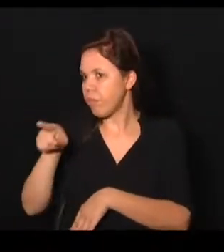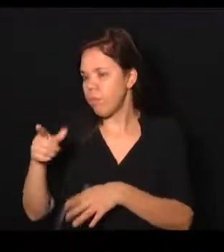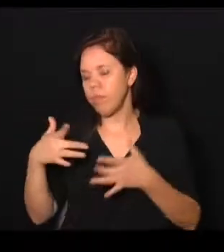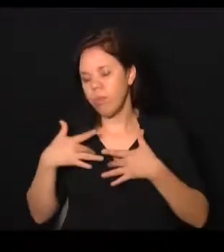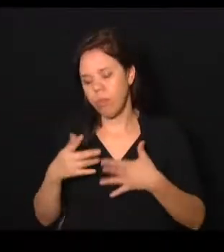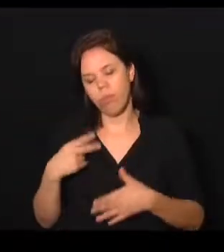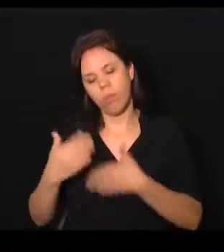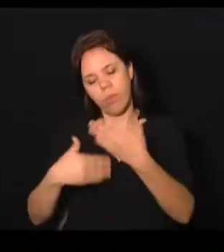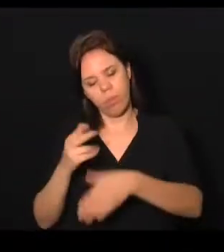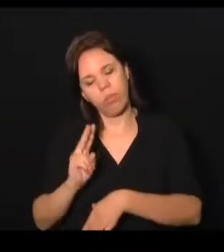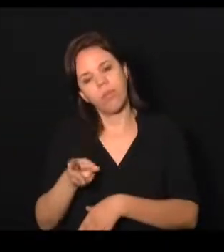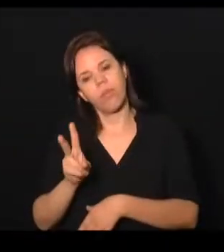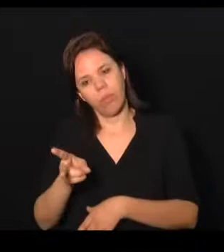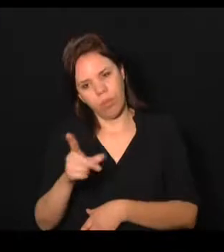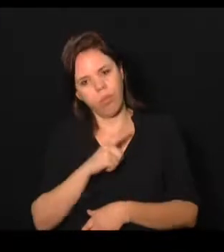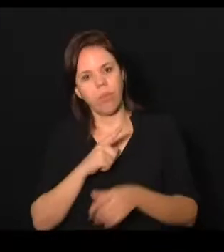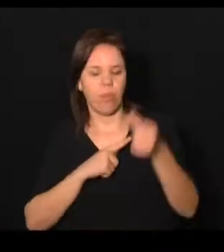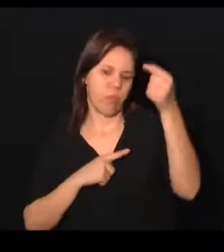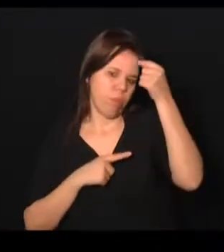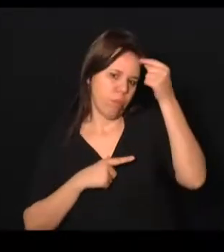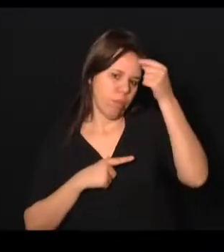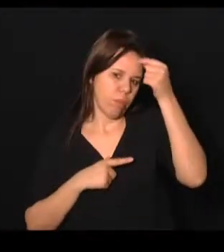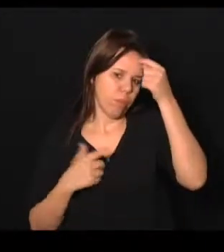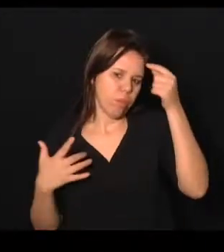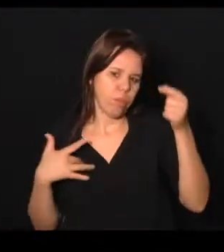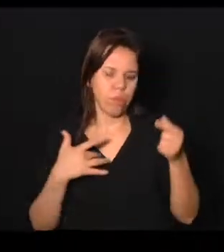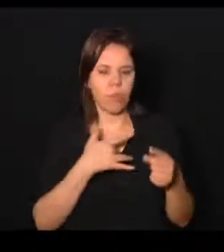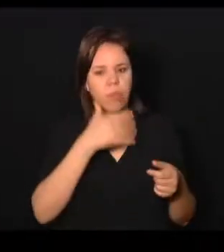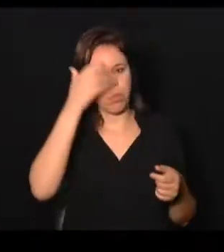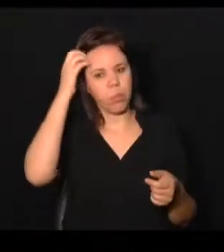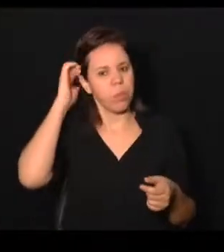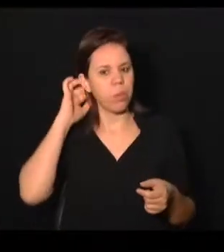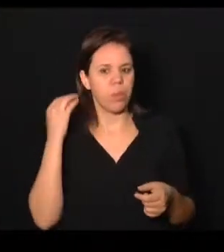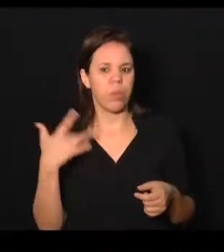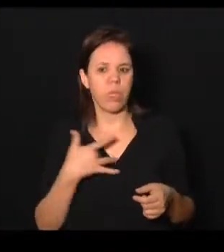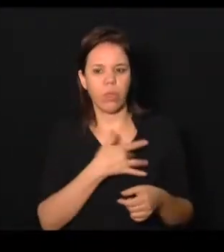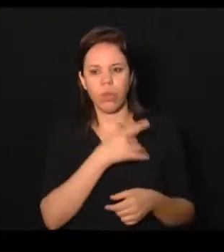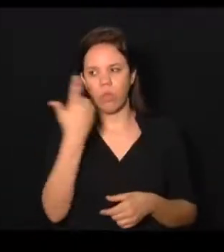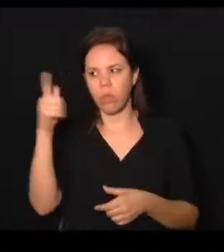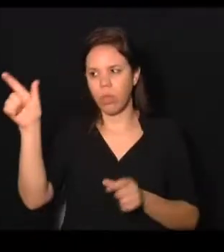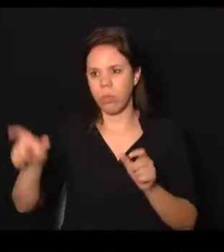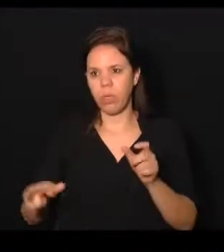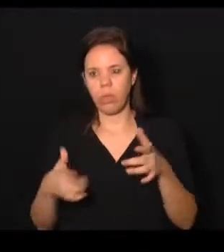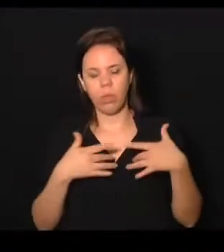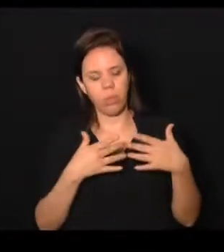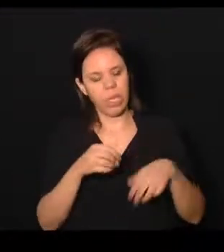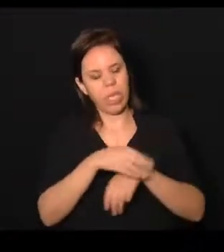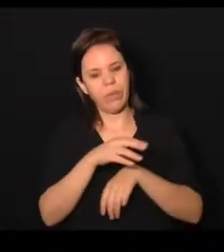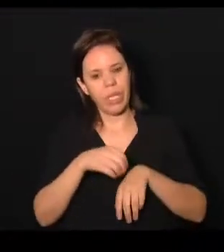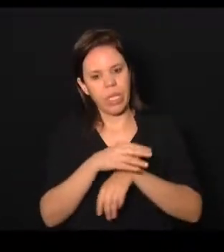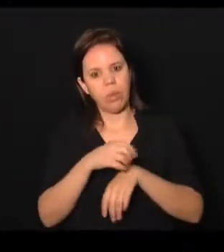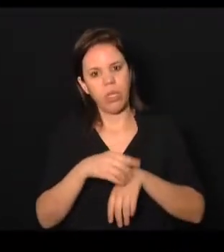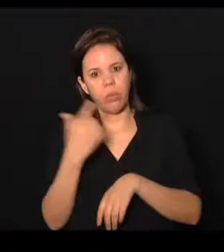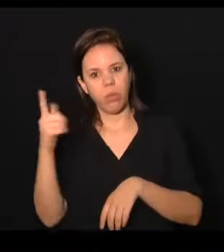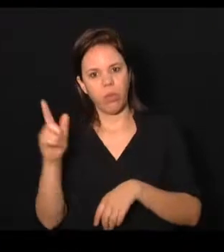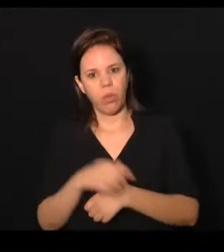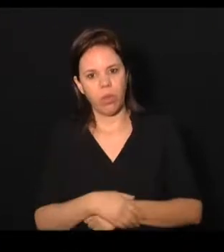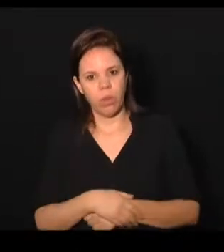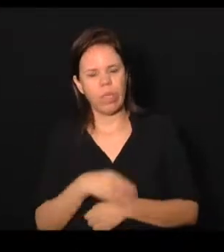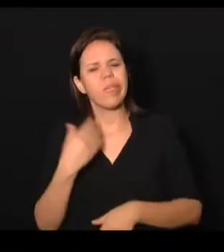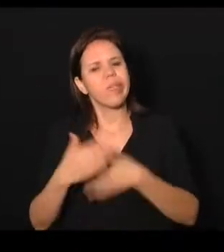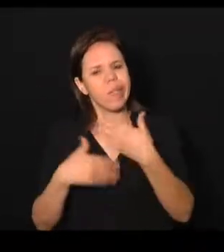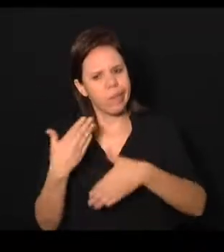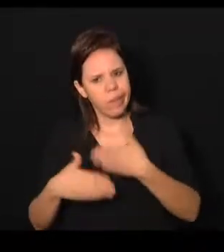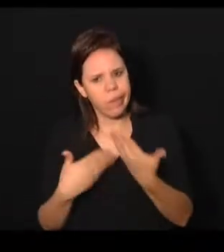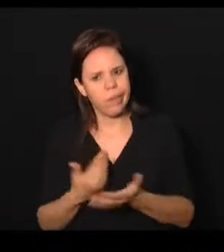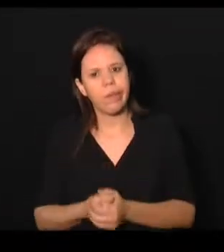sangue regular, ela tem uma consciência do seu estado de saúde e da saúde que ela vai transmitir ali para o outro também. É muito frequente a